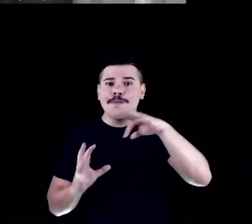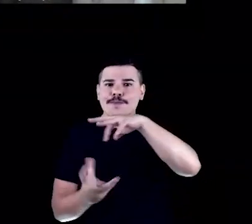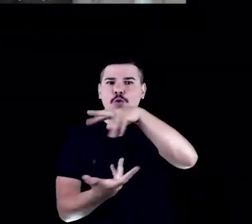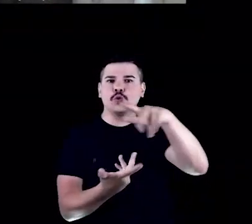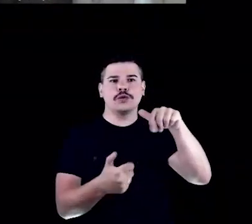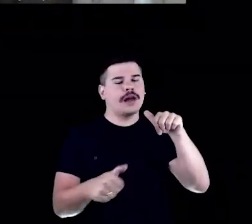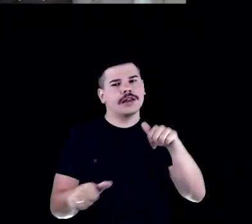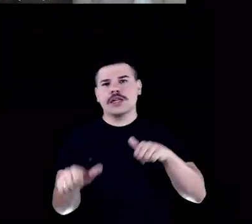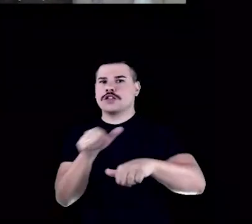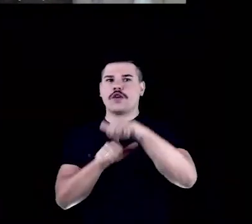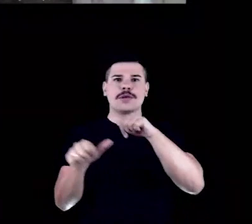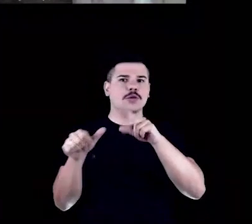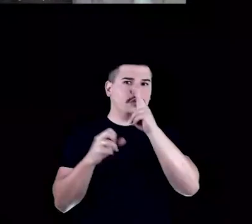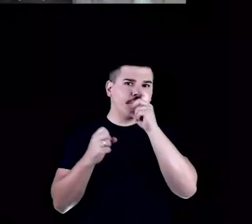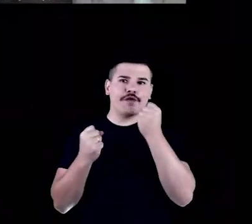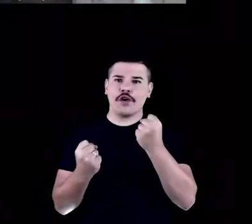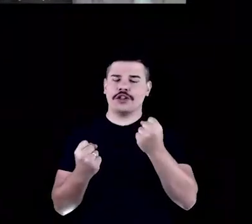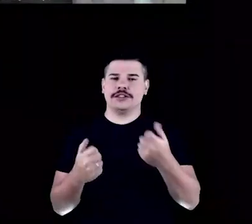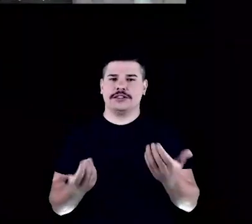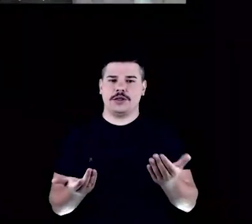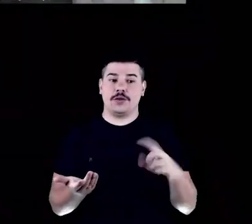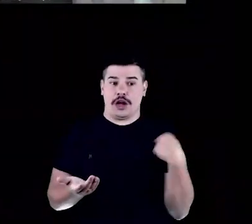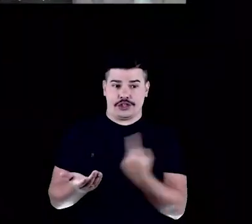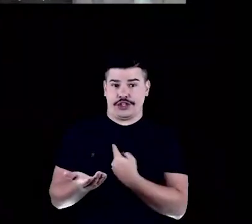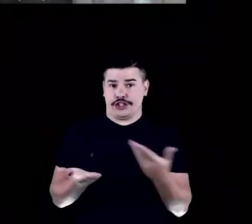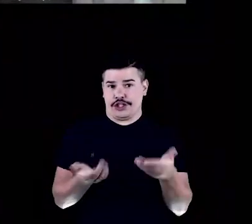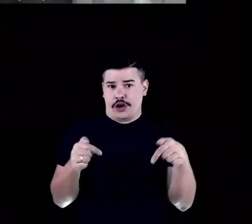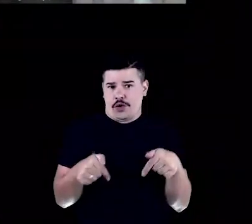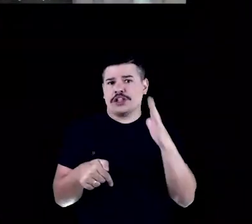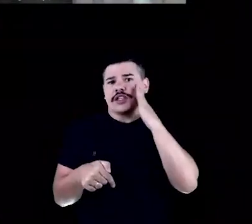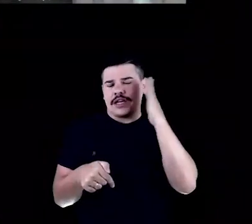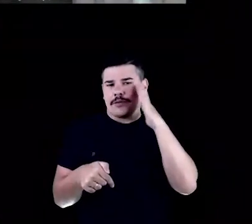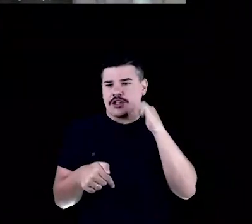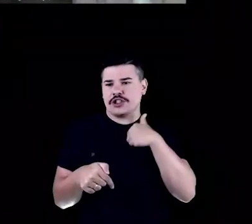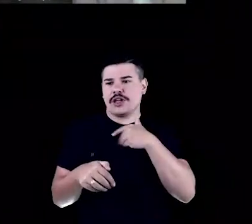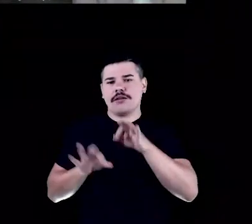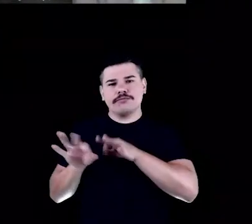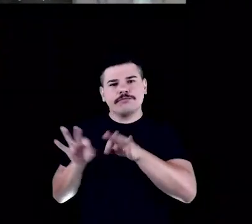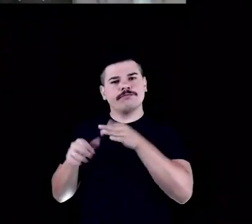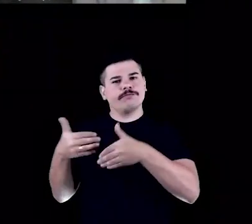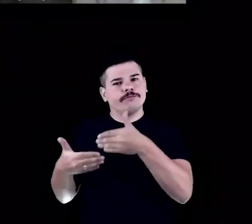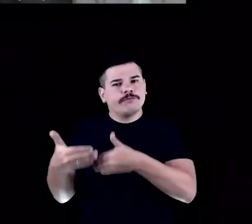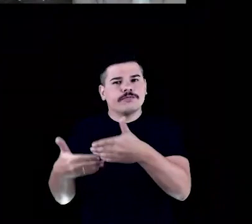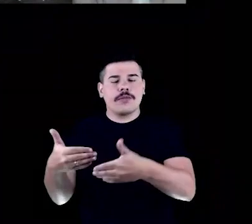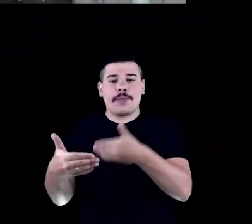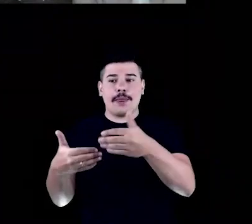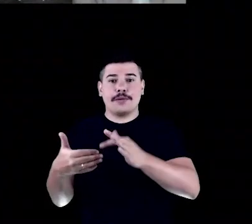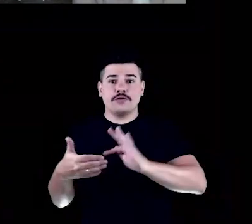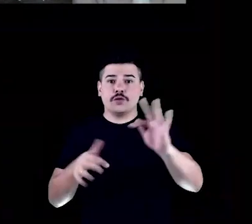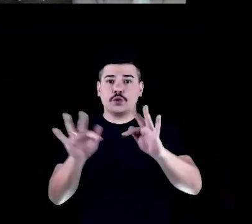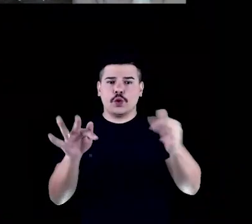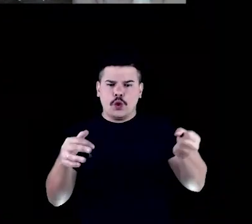transformação muito intensa. Por mais que a gente vai partir do que a gente já estava cultivando, vão